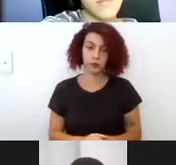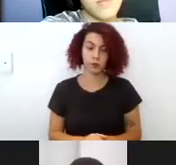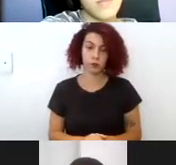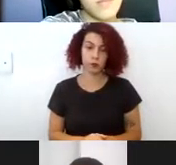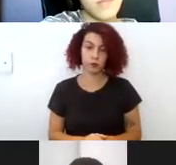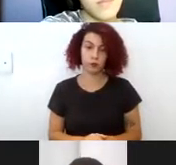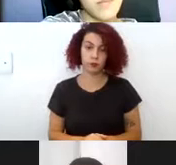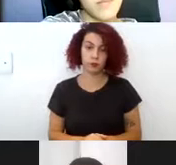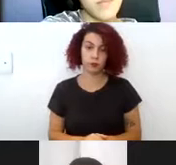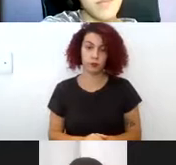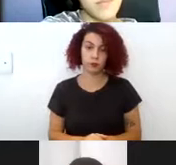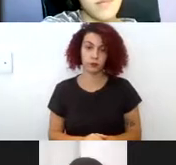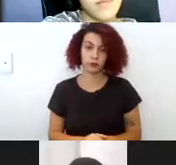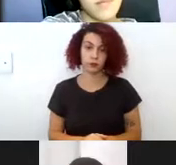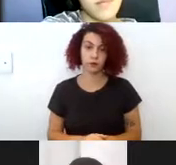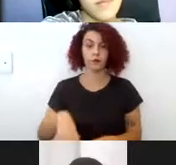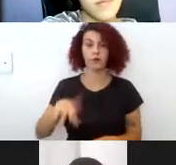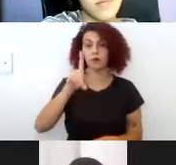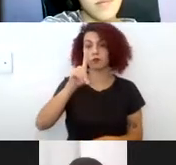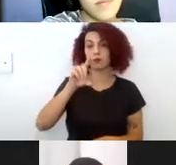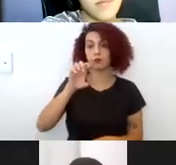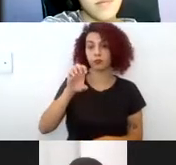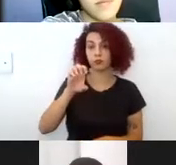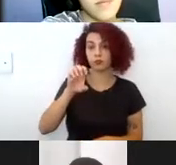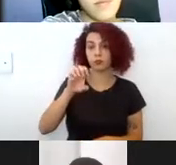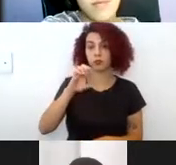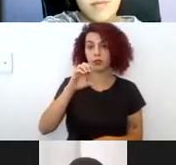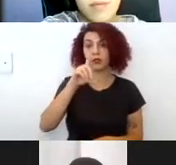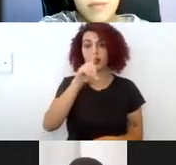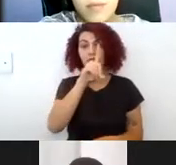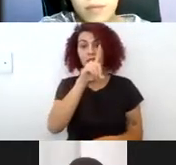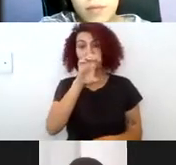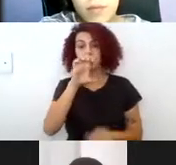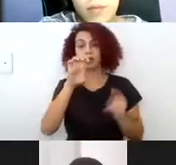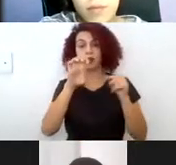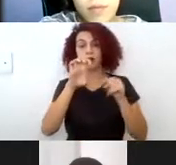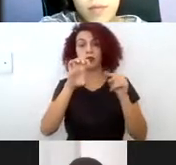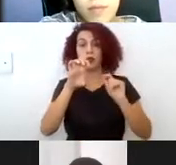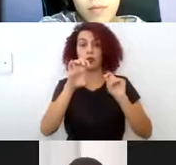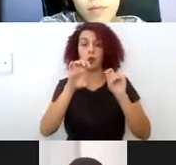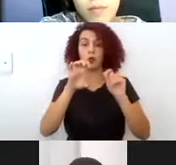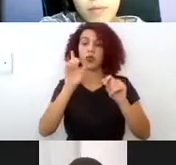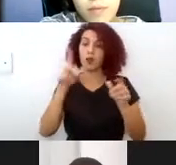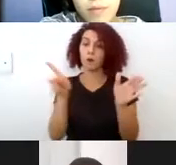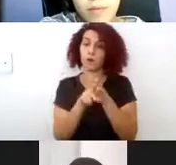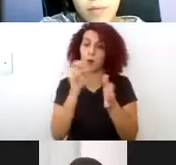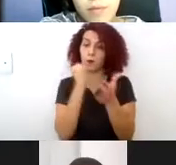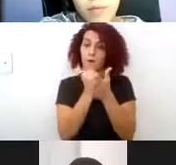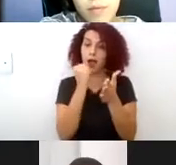aqui a gente tem o o der ele é proveniente dessa marcação